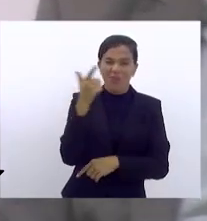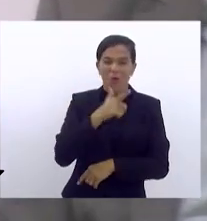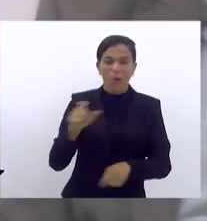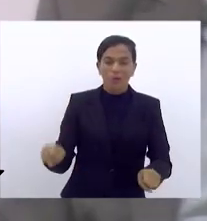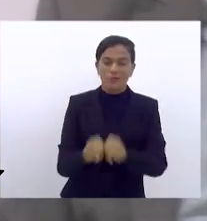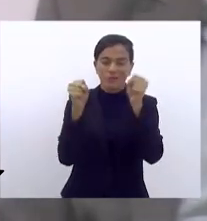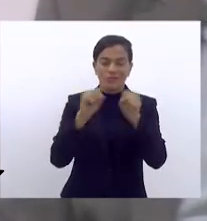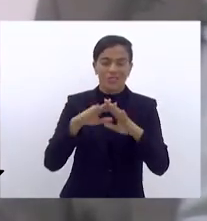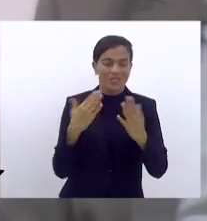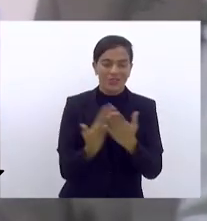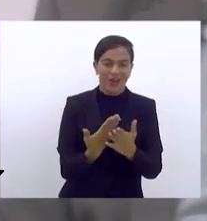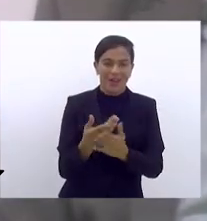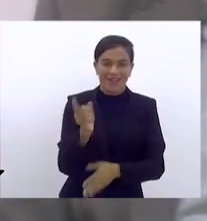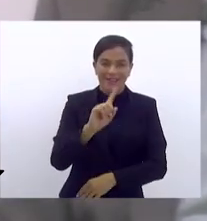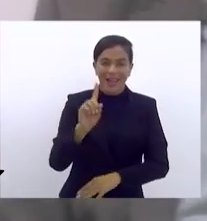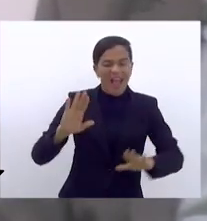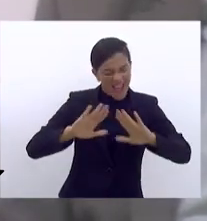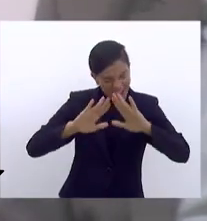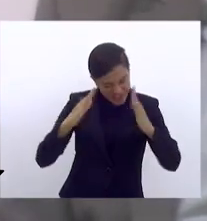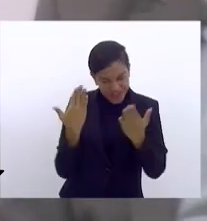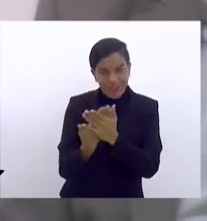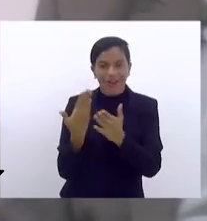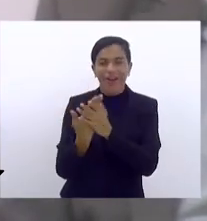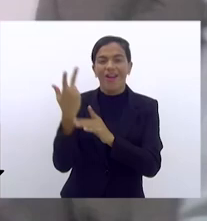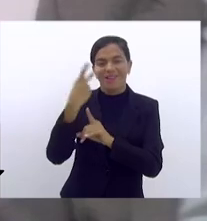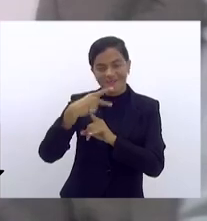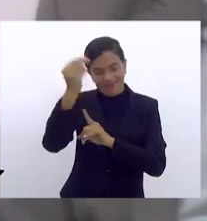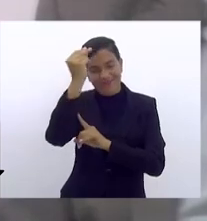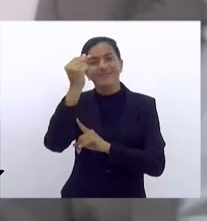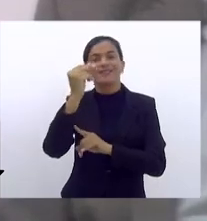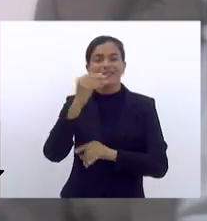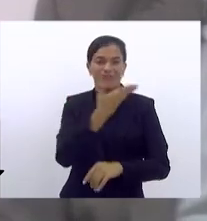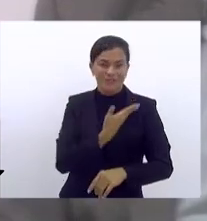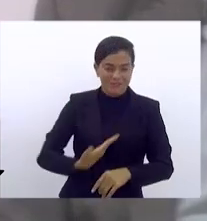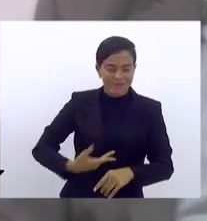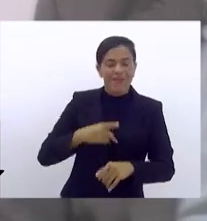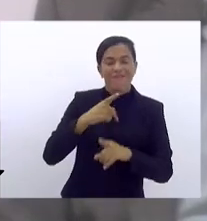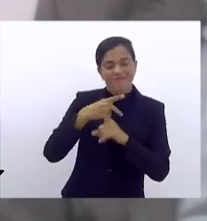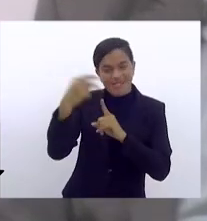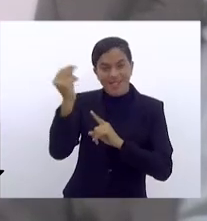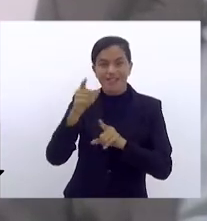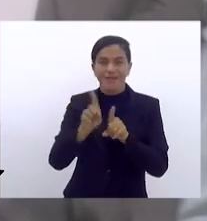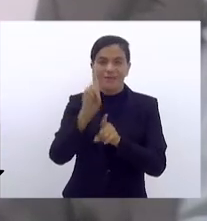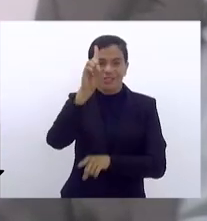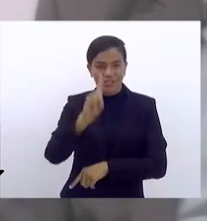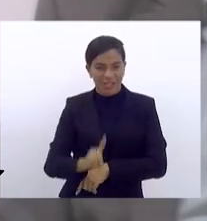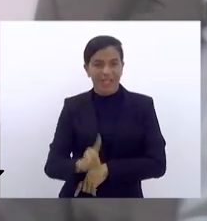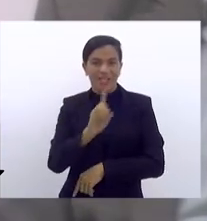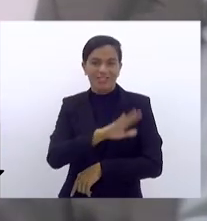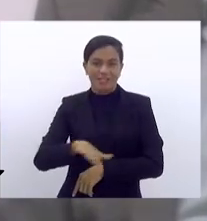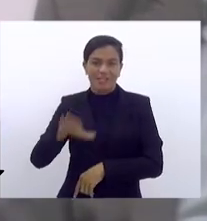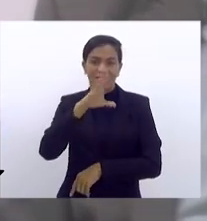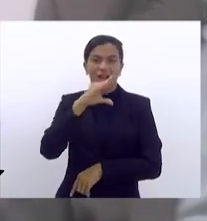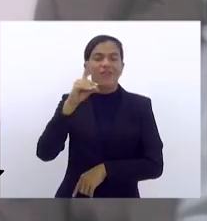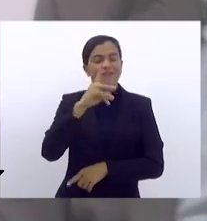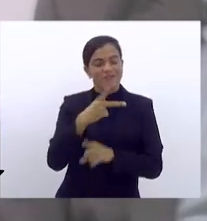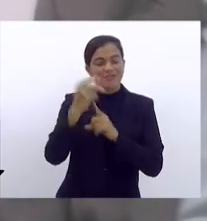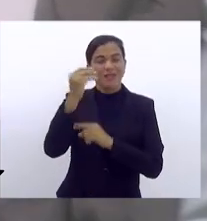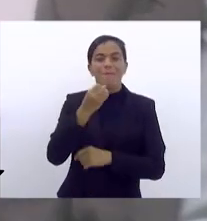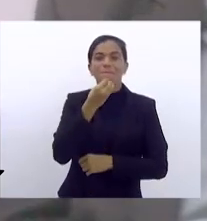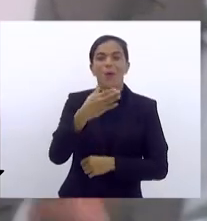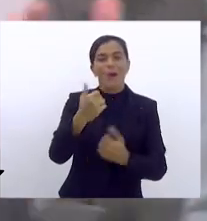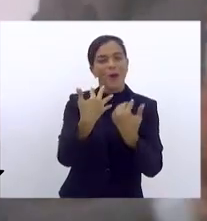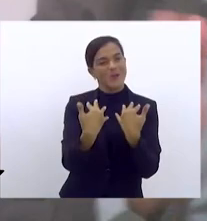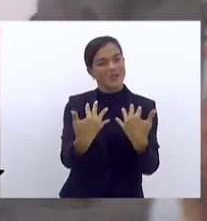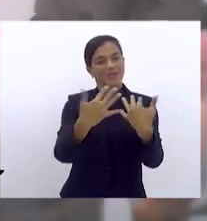destruir a nossa escola a escola vai vencer a educação vai vencer o direito das nossas crianças e adolescentes vai prevalecer então boa audiência para